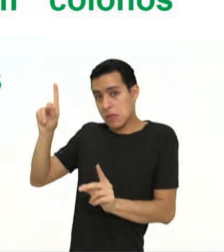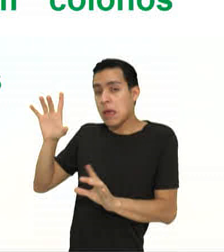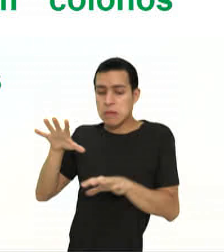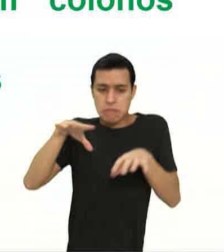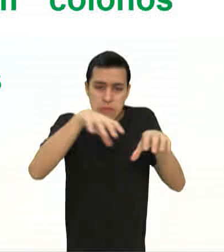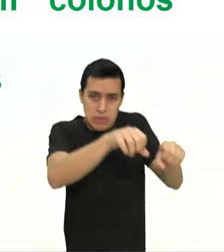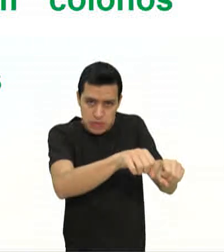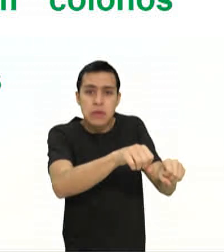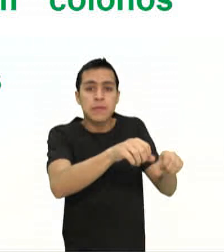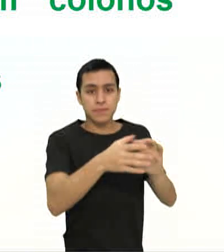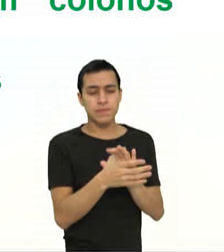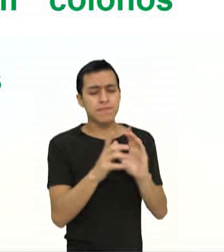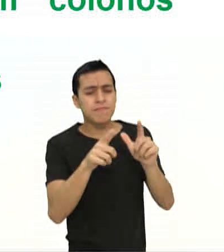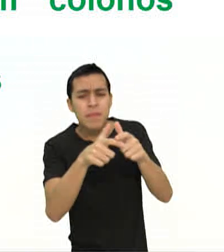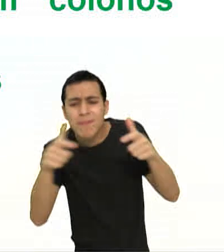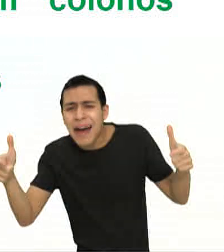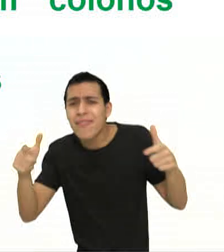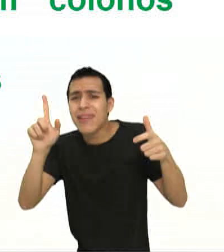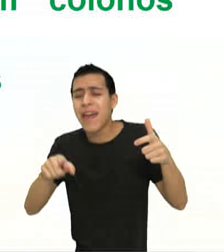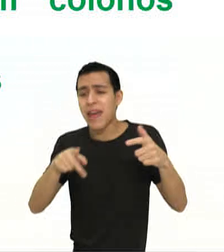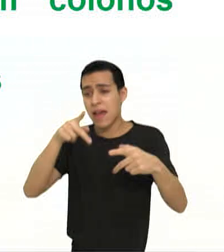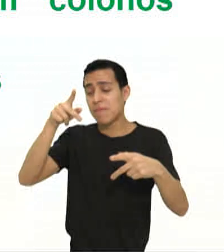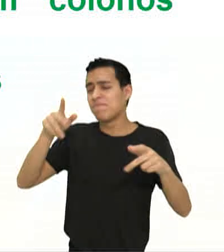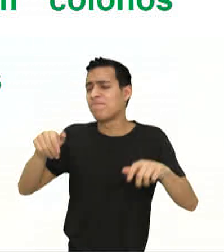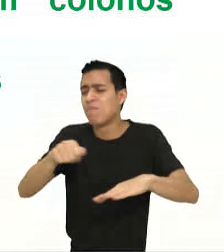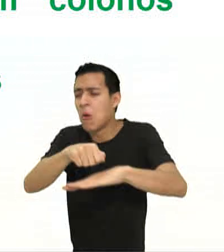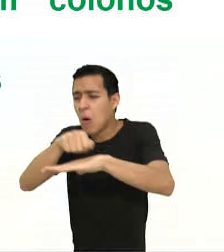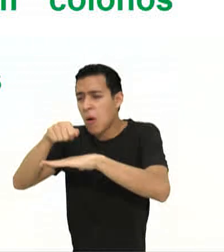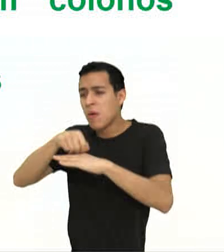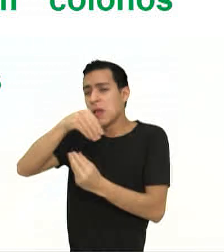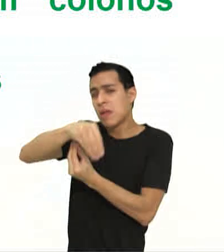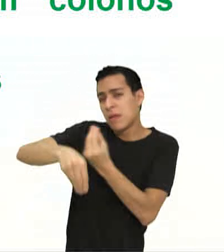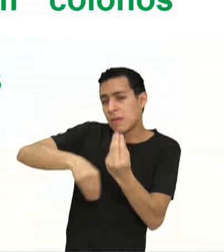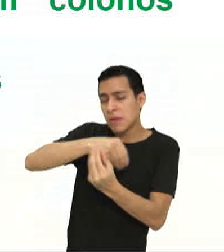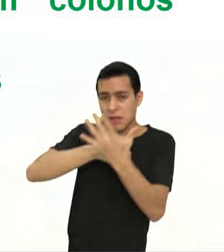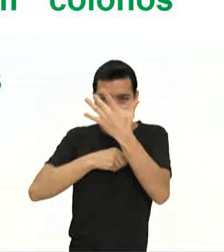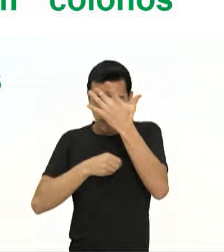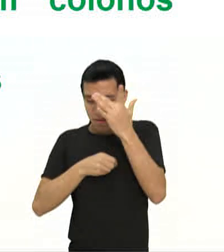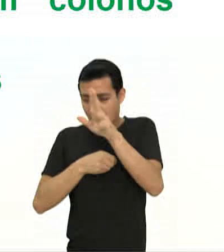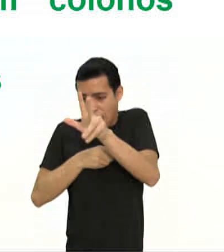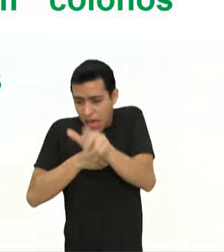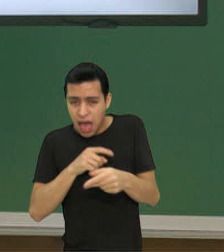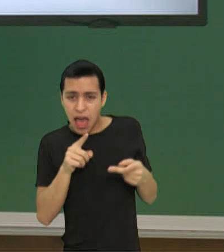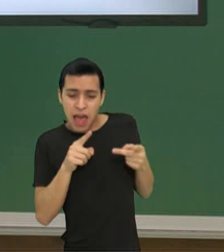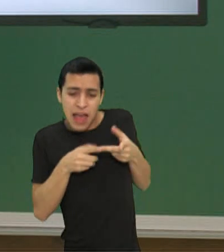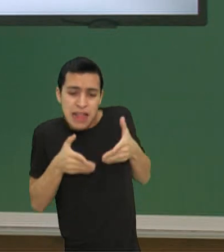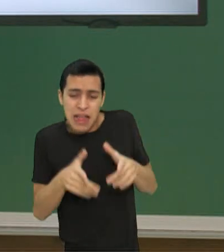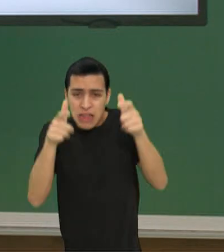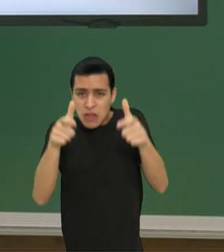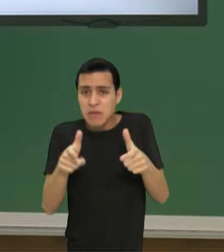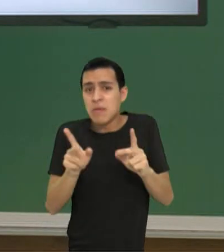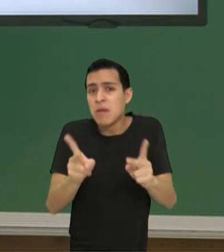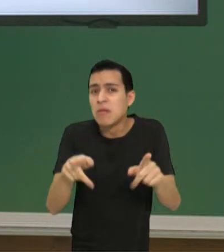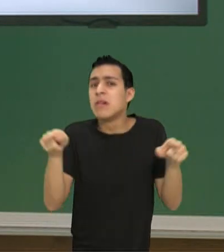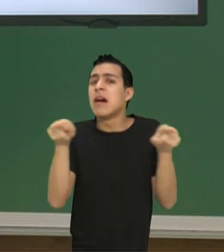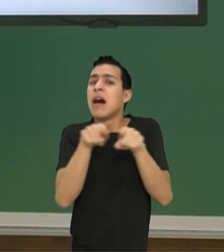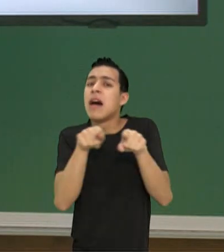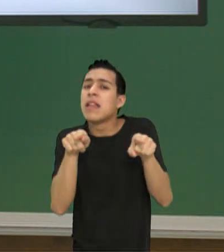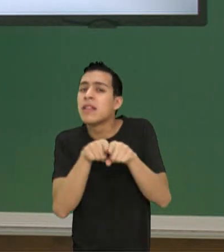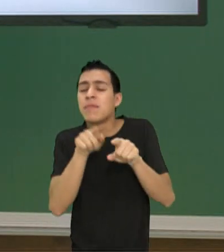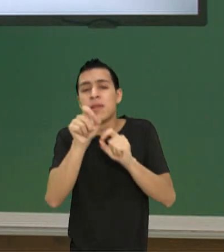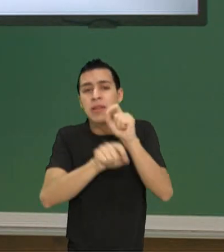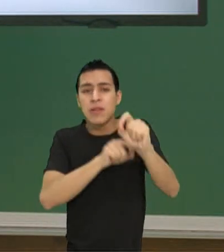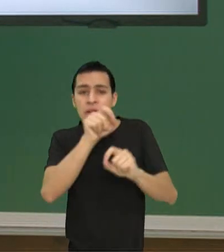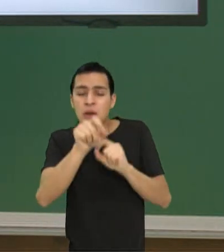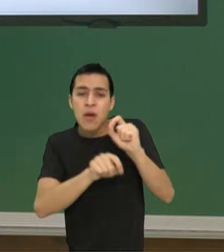formada de pessoas pobres, composta por povos originários, mestiços e afrodescendentes. Tranquilo essa? Lembrou? Vamos para